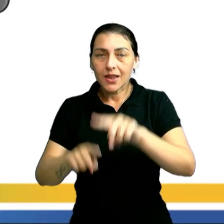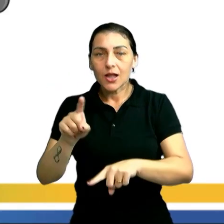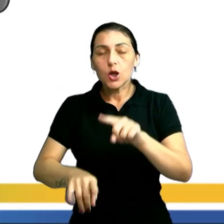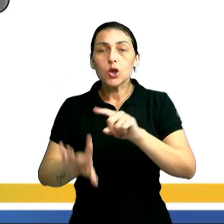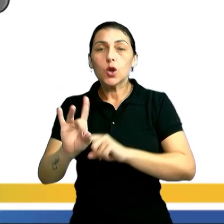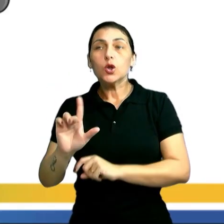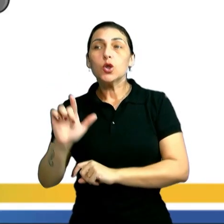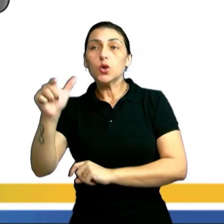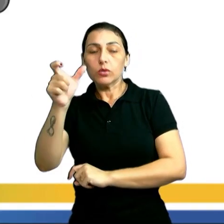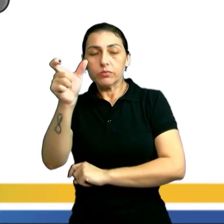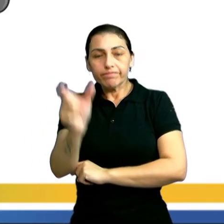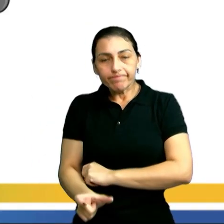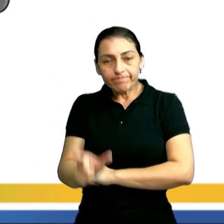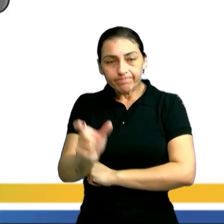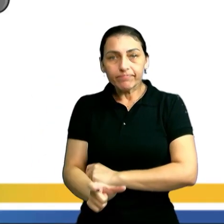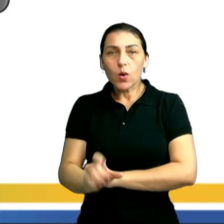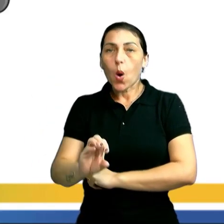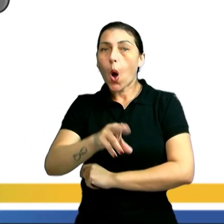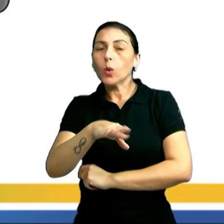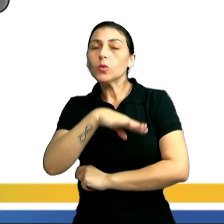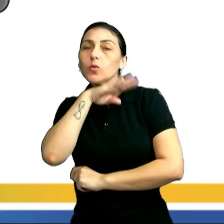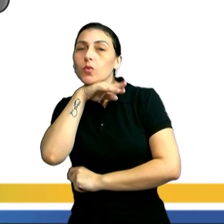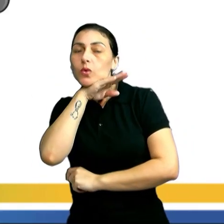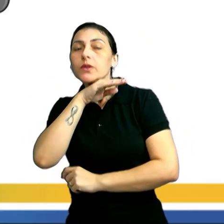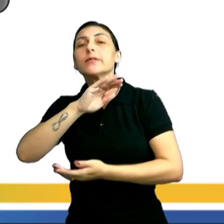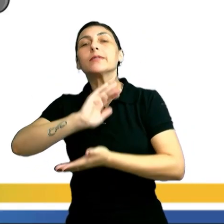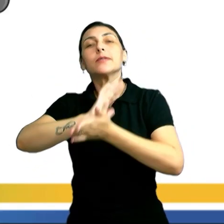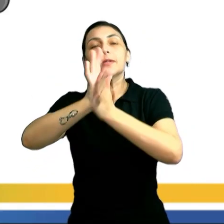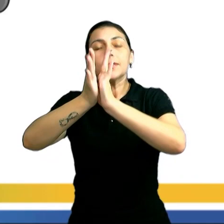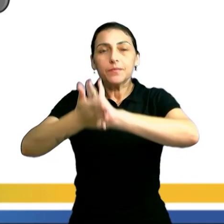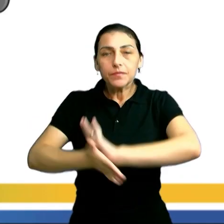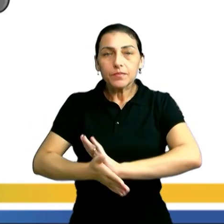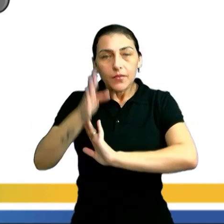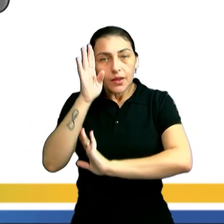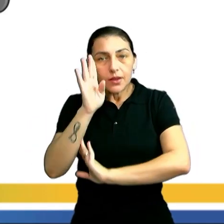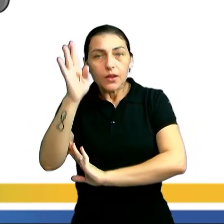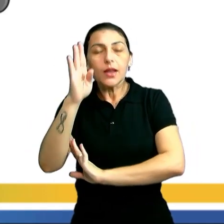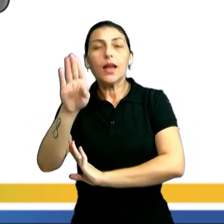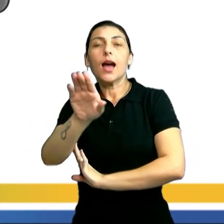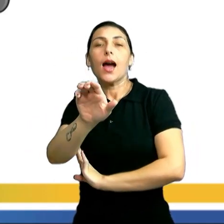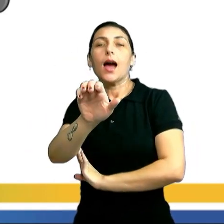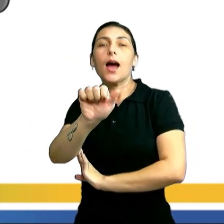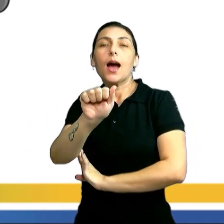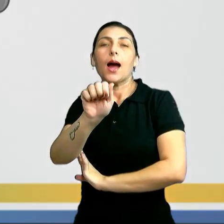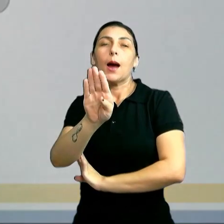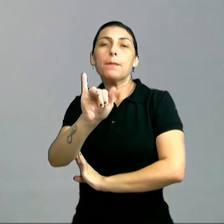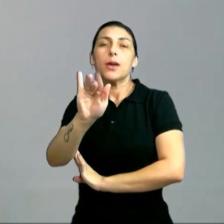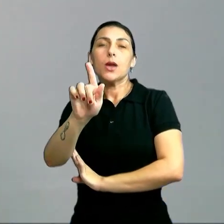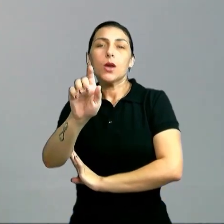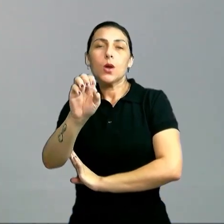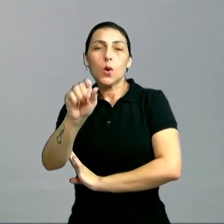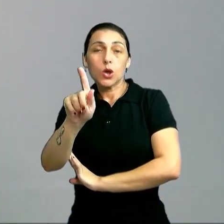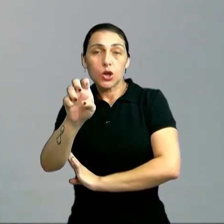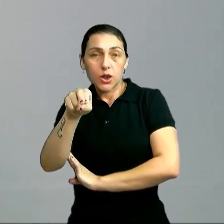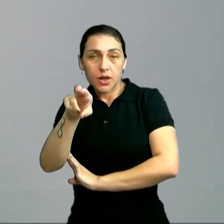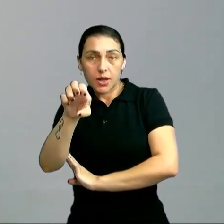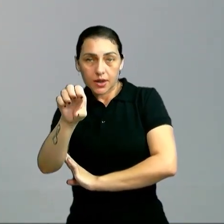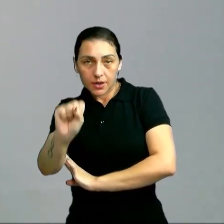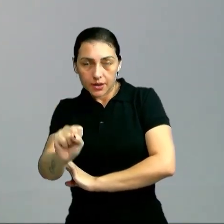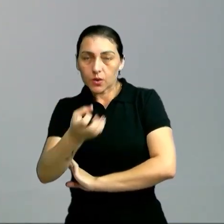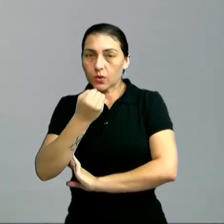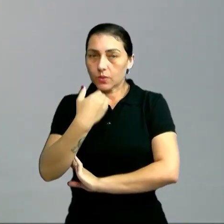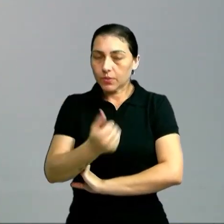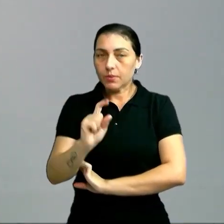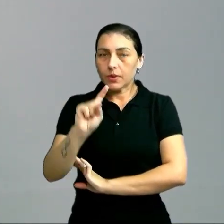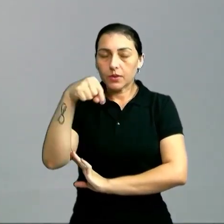um outro ser vivo. E aí derrubou totalmente a teoria da abiogênese. Ok? Tudo bem até aqui?